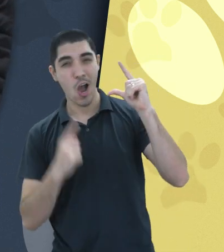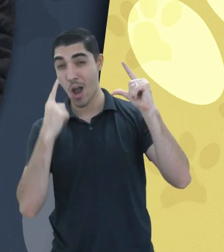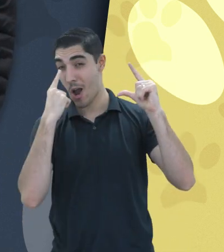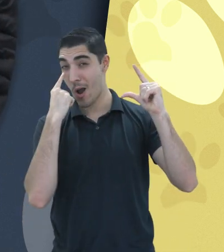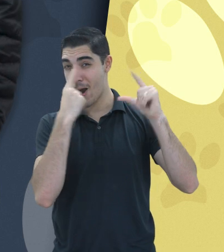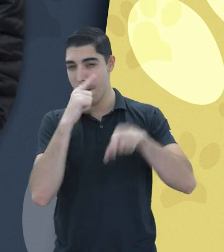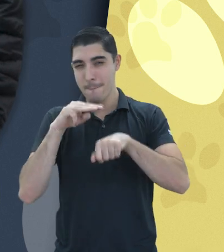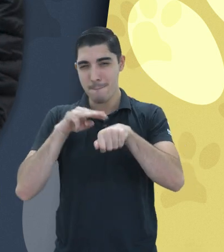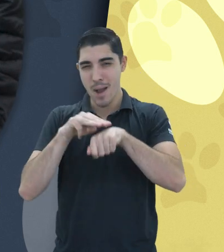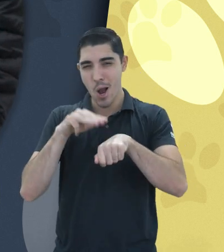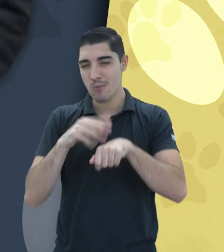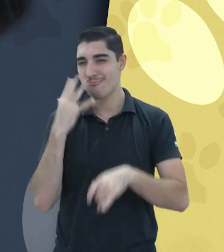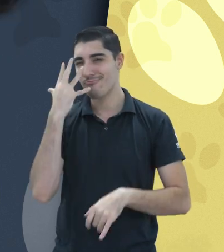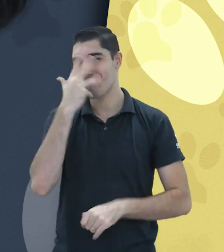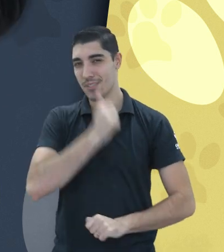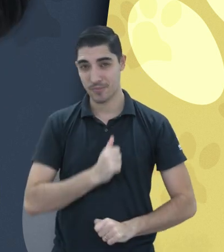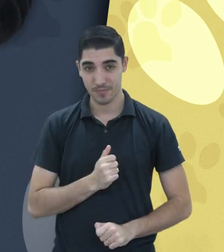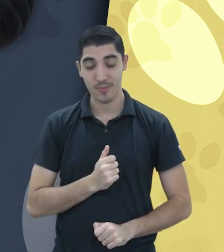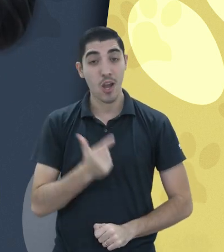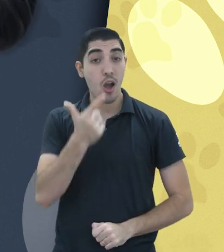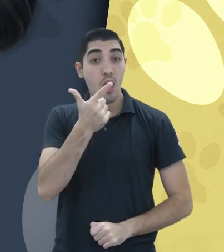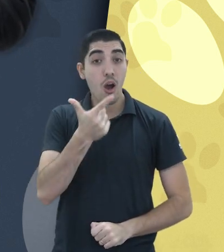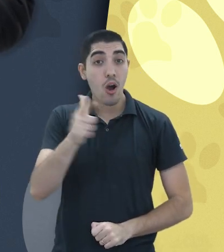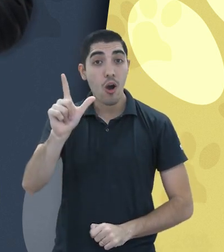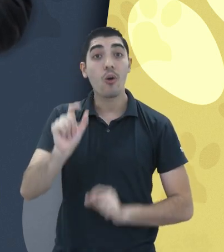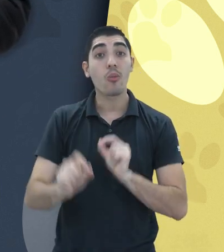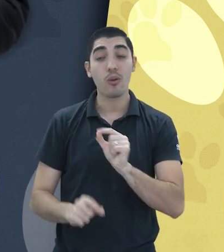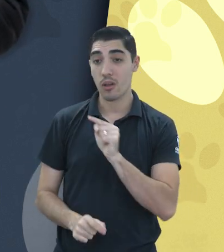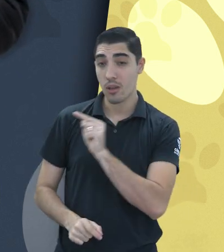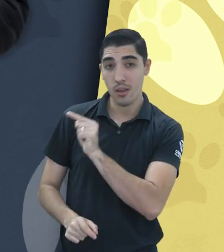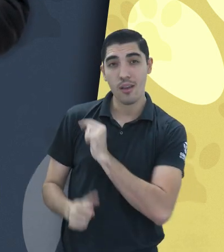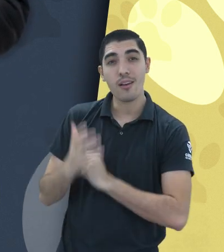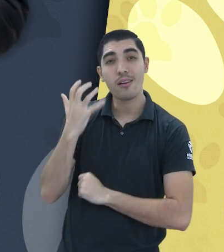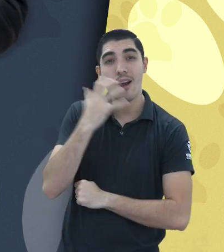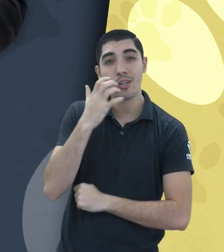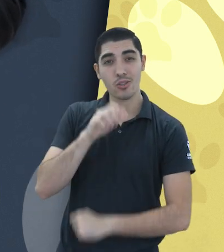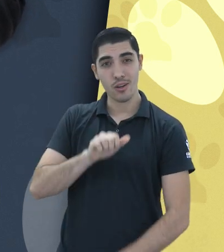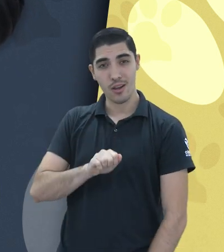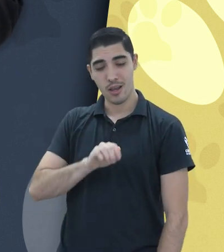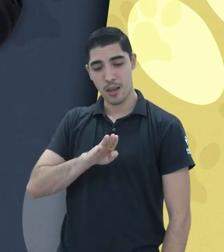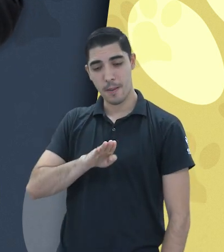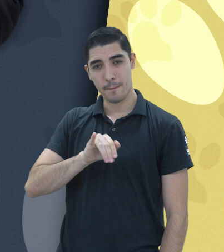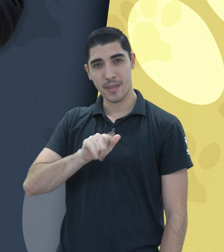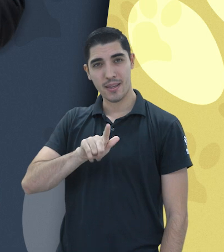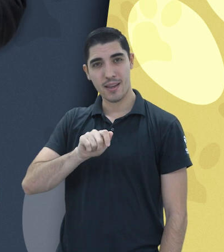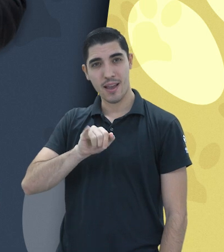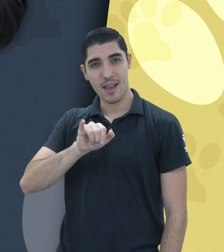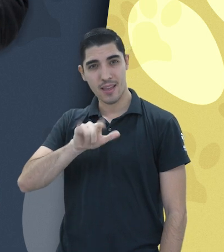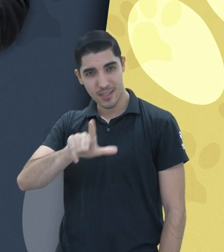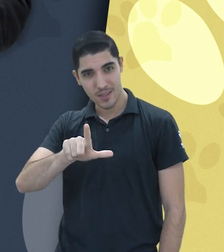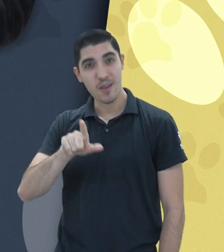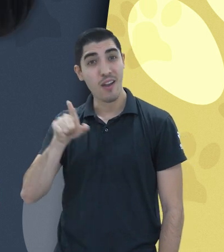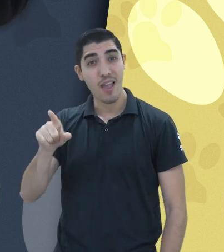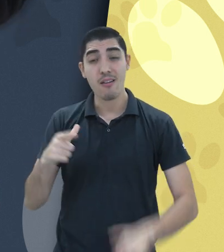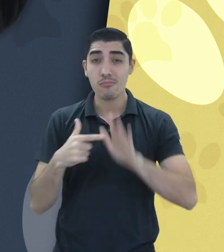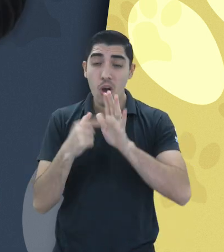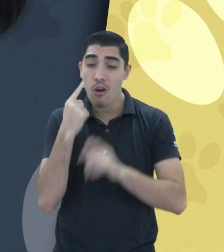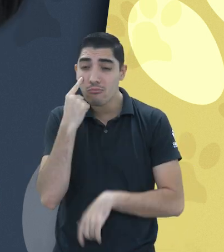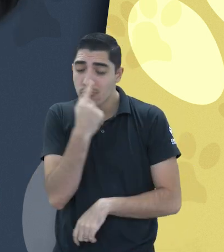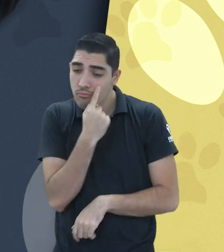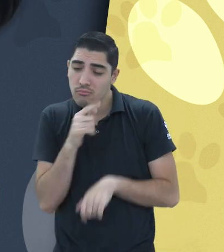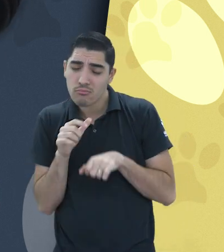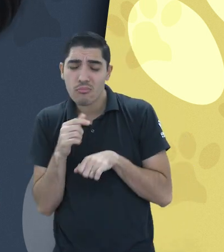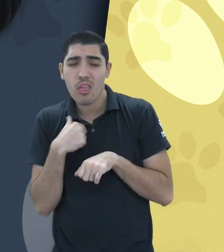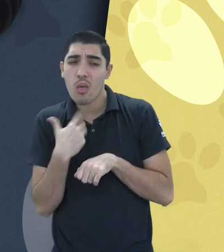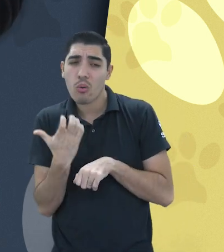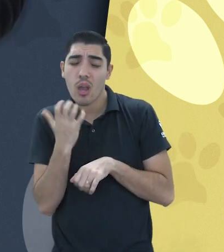castanhos lindíssimos. E o olharzinho aqui, ó, da Abigail. Ela tá passando um recado muito claro, né? Me